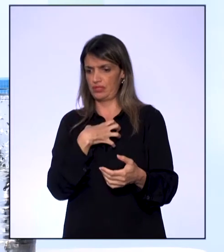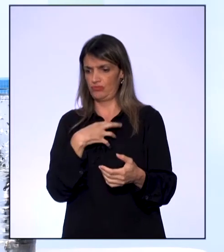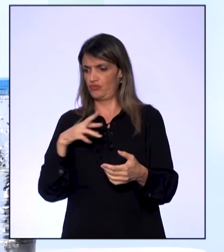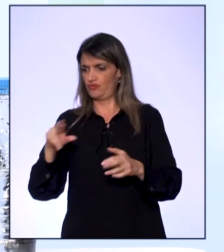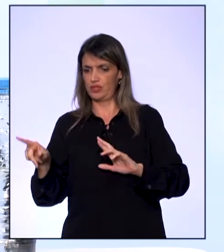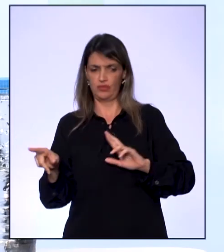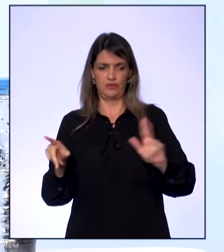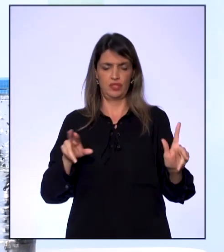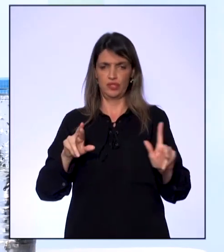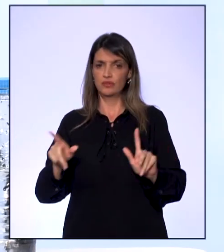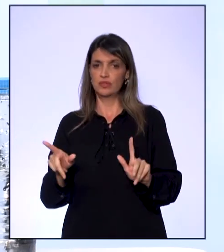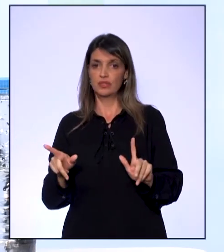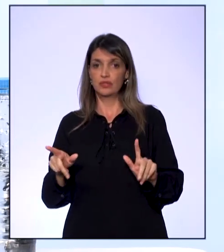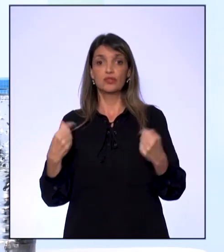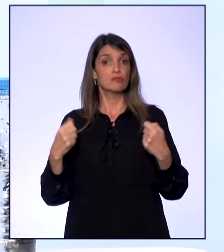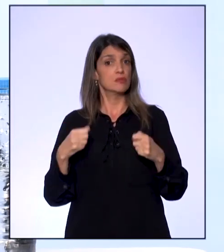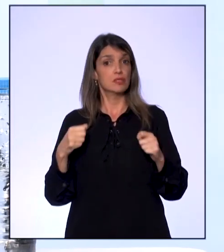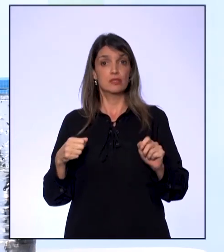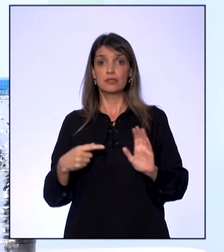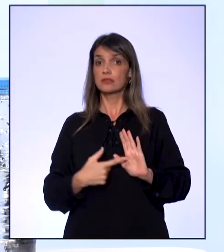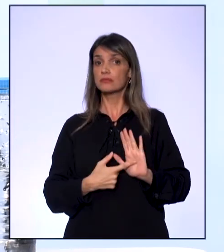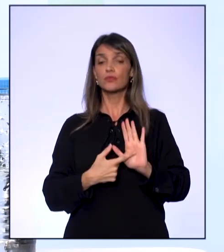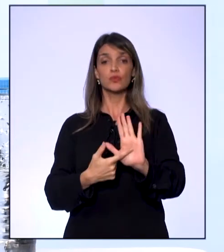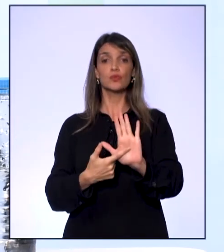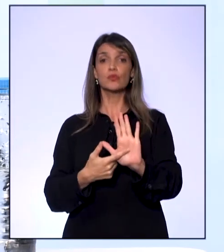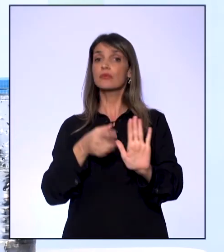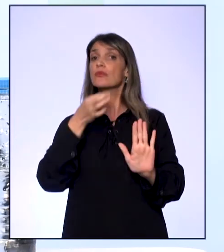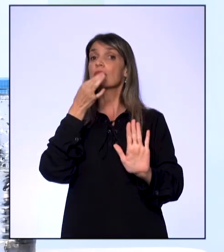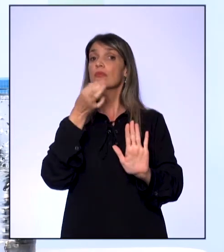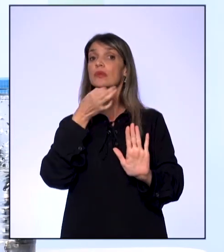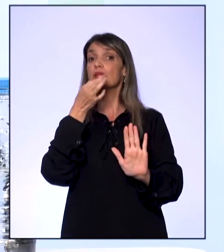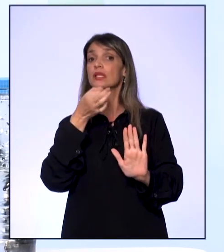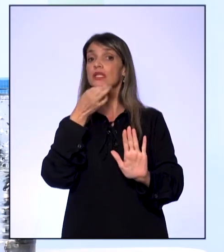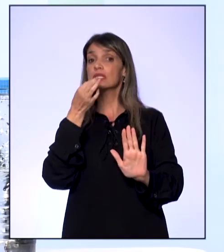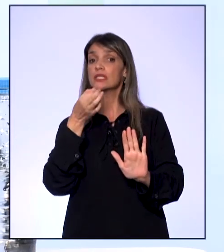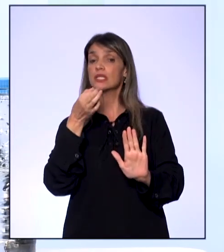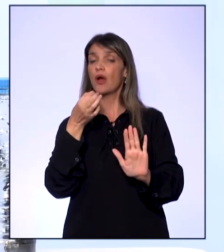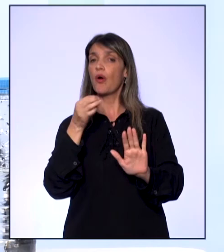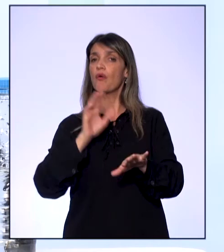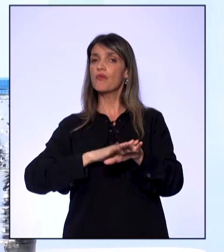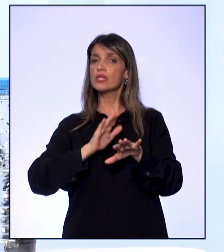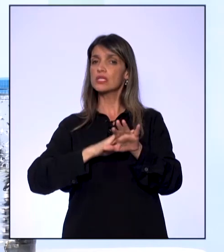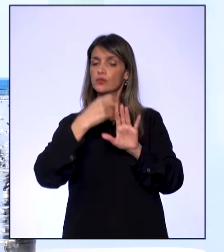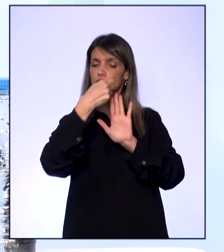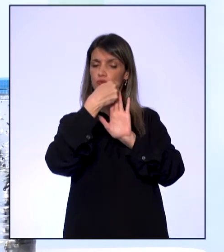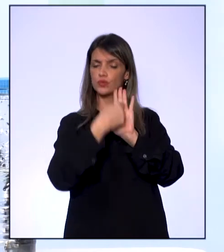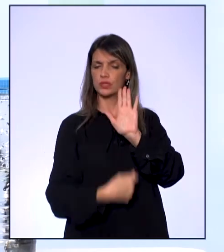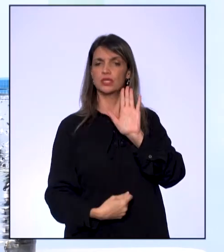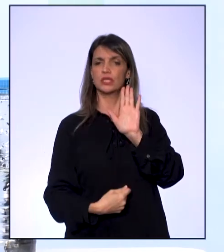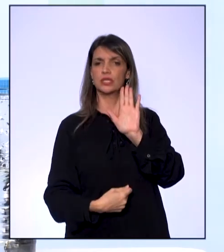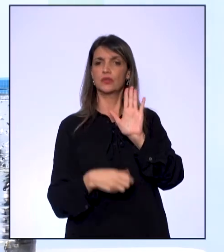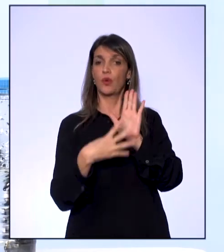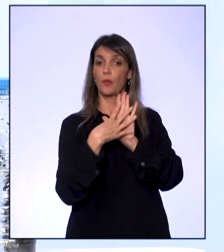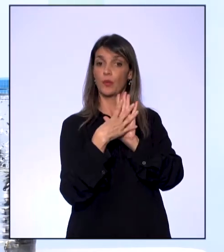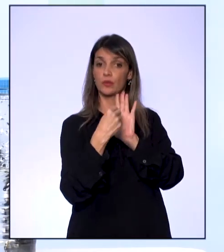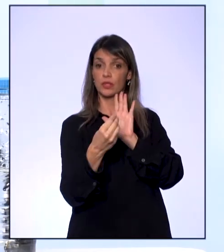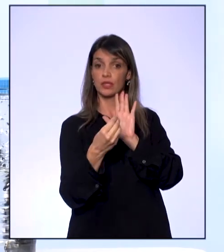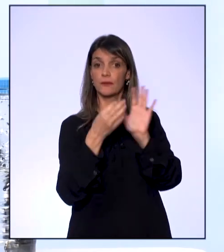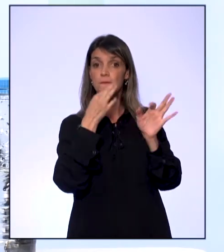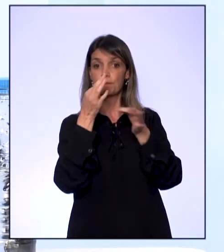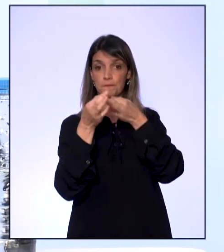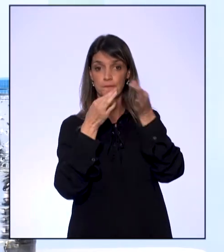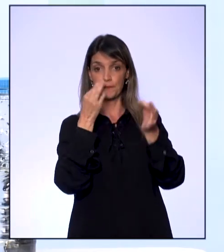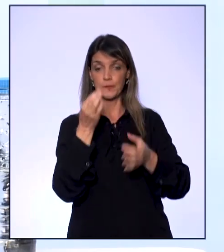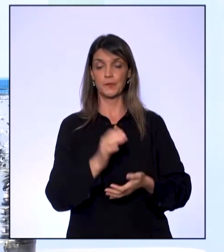formas diferentes. E a gente deve colocar dessa forma a argumentação e construir o seu texto dentro desse modelo, que é um modelo argumentativo. A